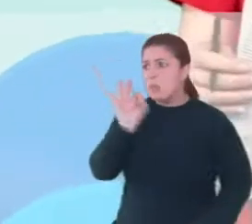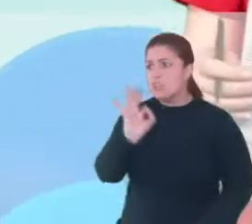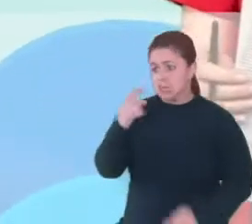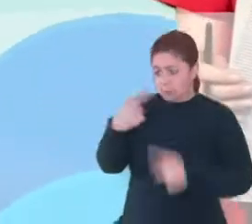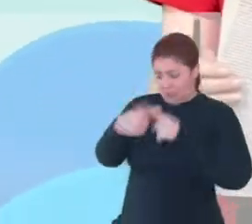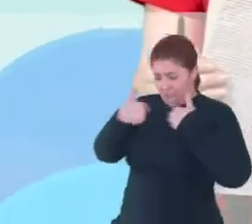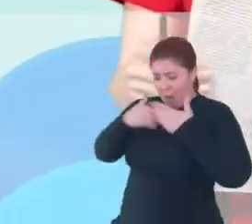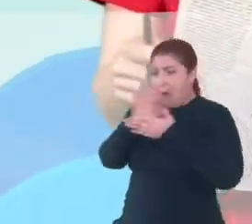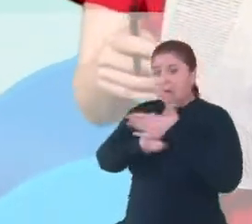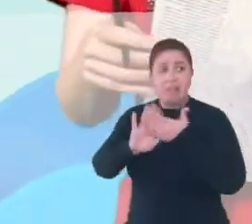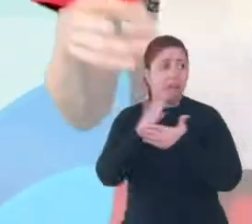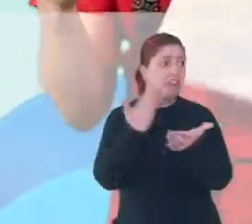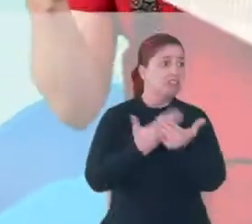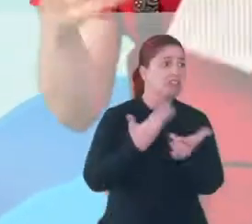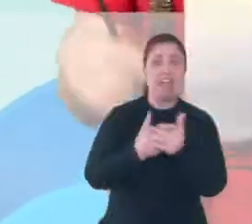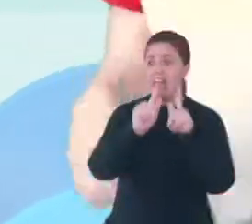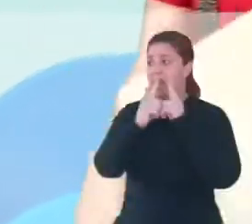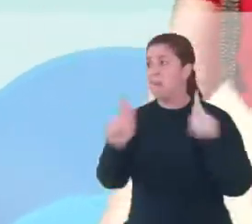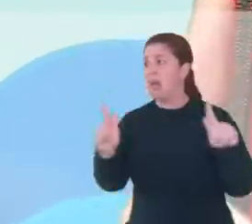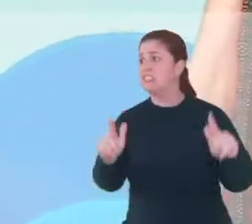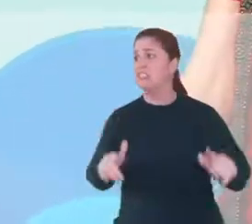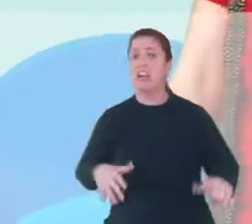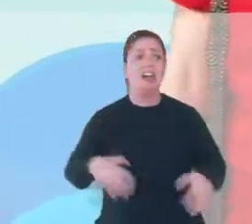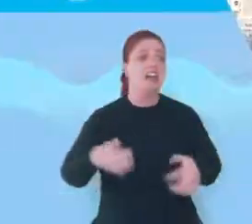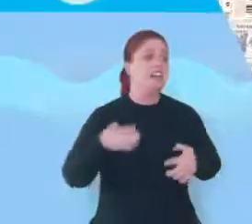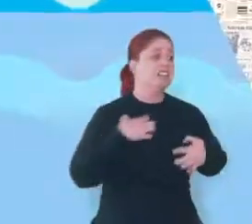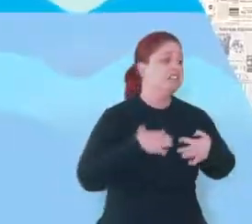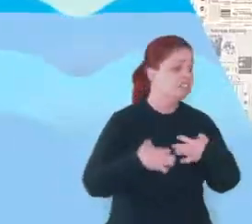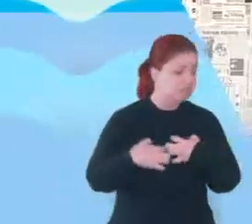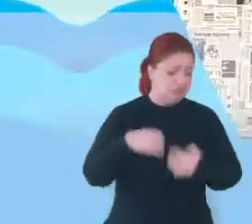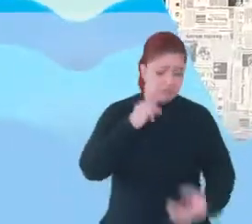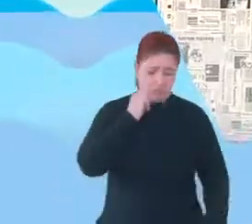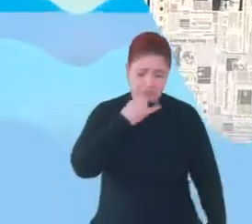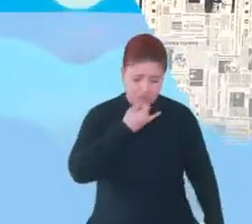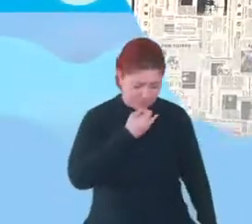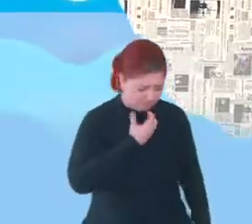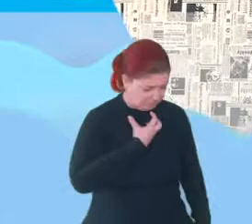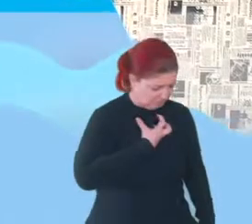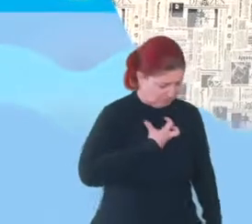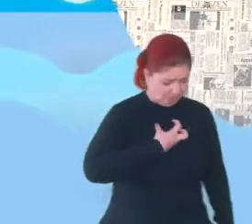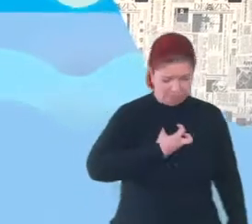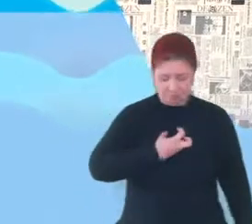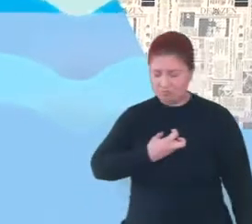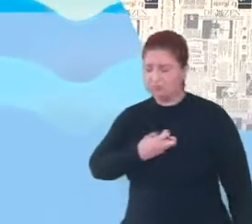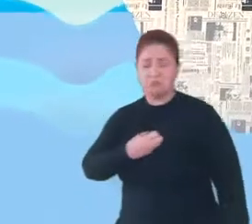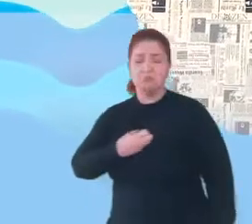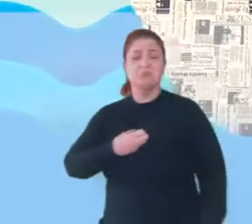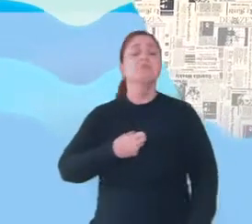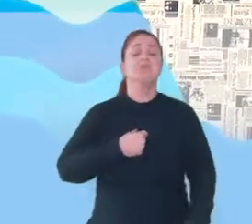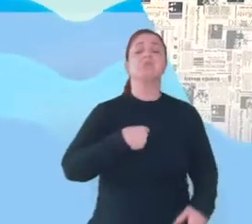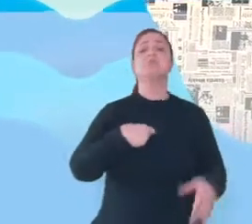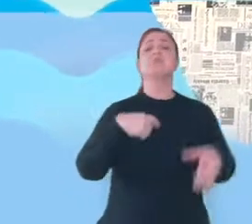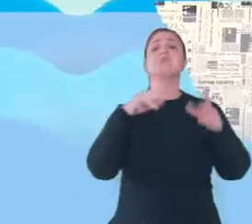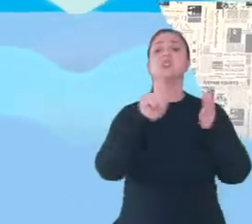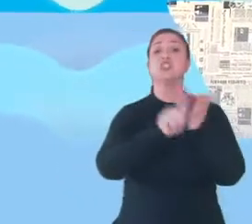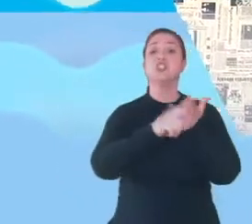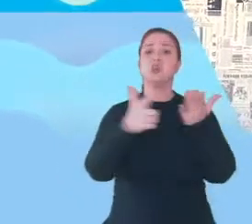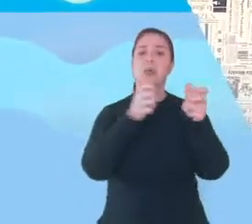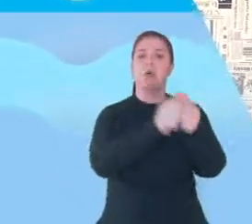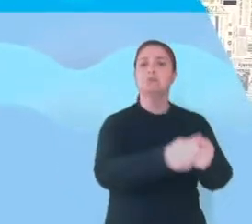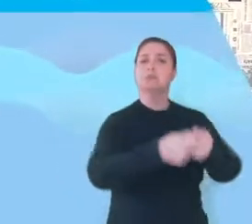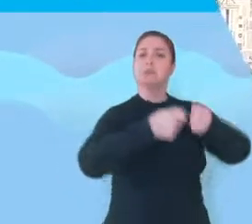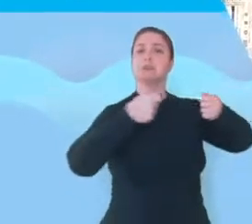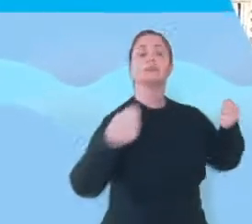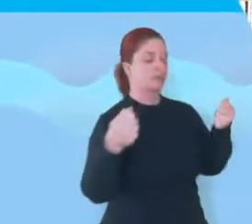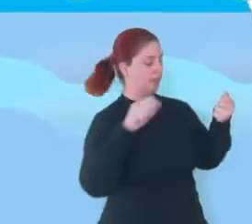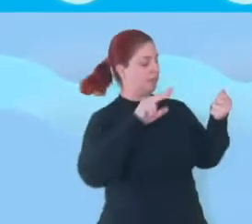estudei gramática? Nasrudin ficou chateado. Resolveu fazer outra coisa. Foi ler as tirinhas do jornal. Ele